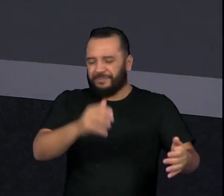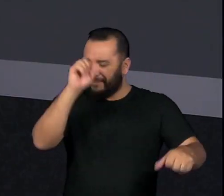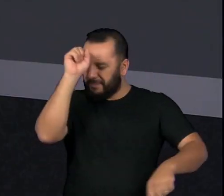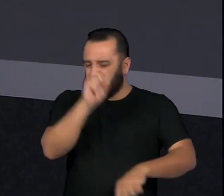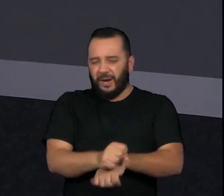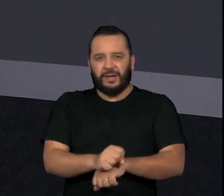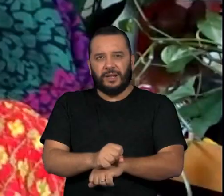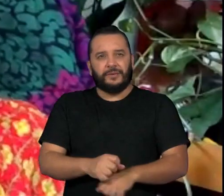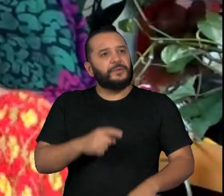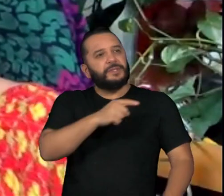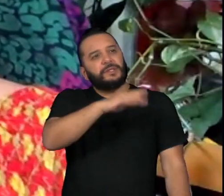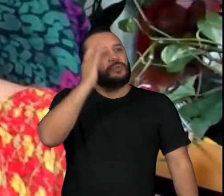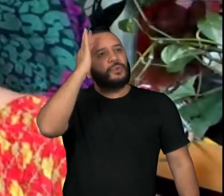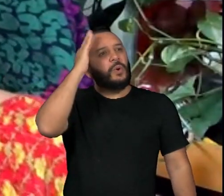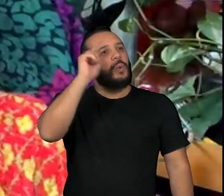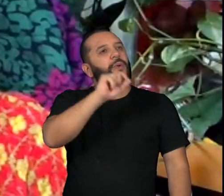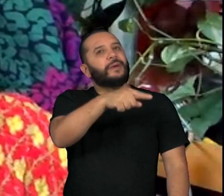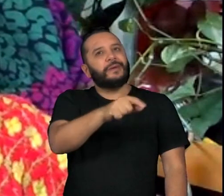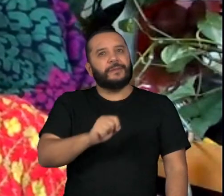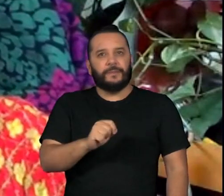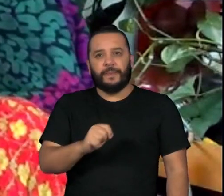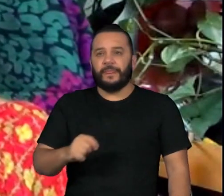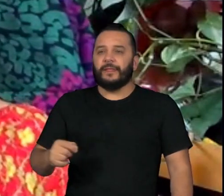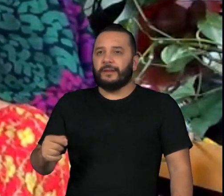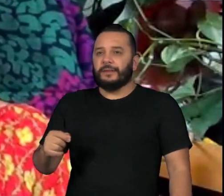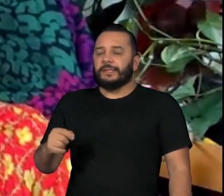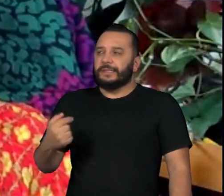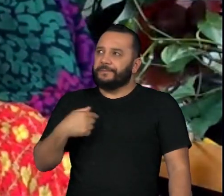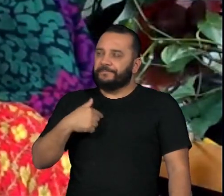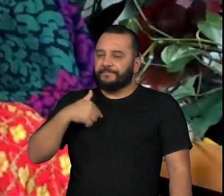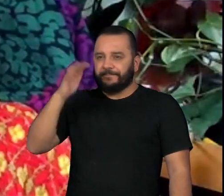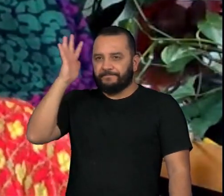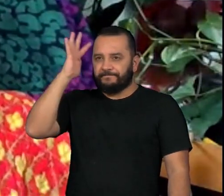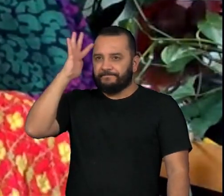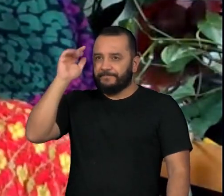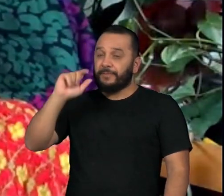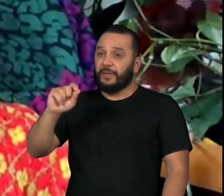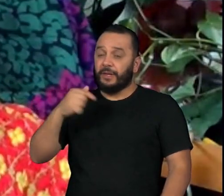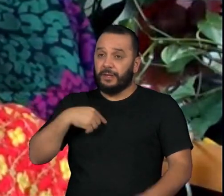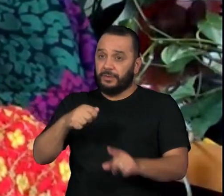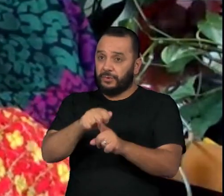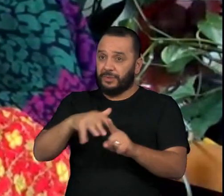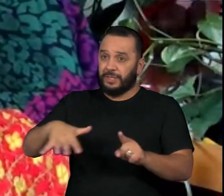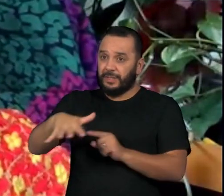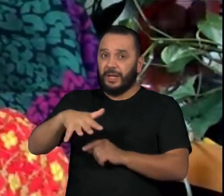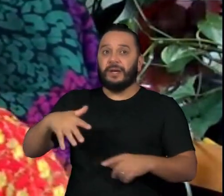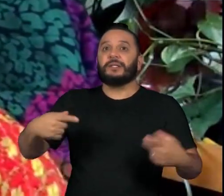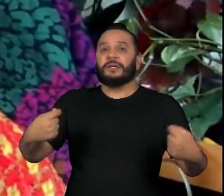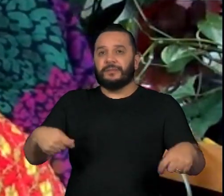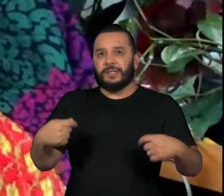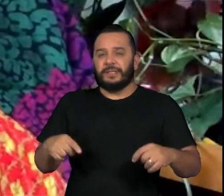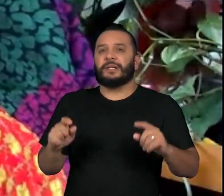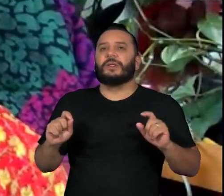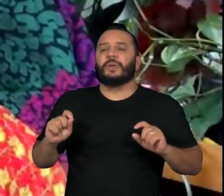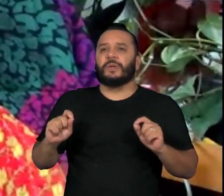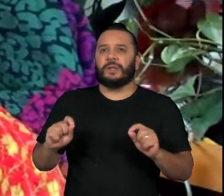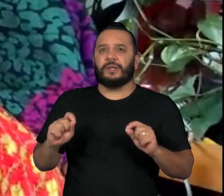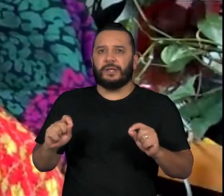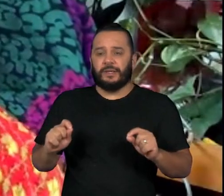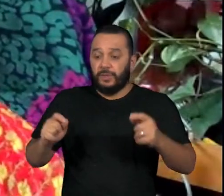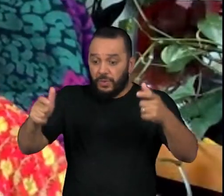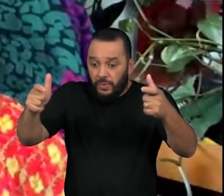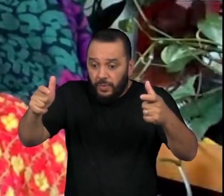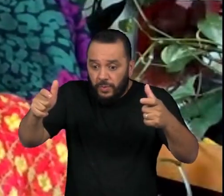sonhos climáticos? Uma coisa que a nossa sociedade tem pecado muito foi em buscar essa individualidade, esse